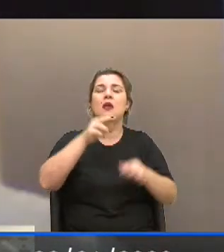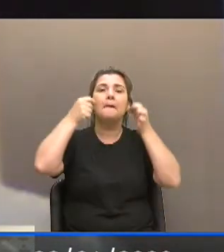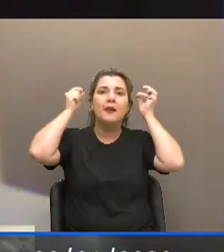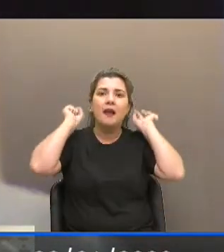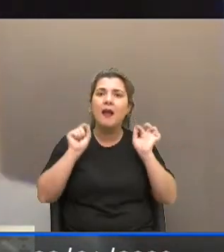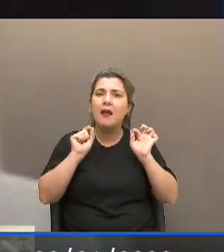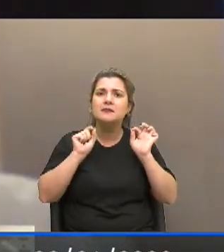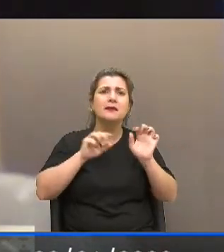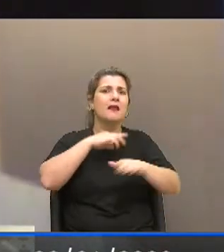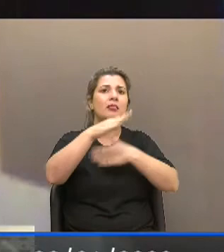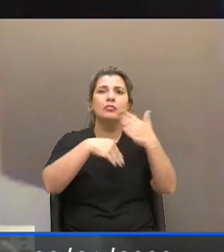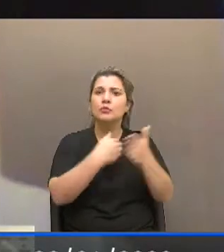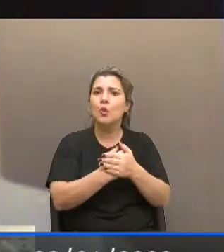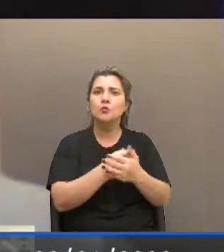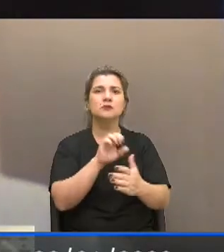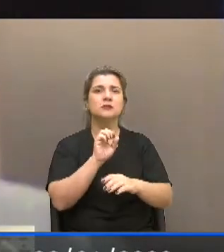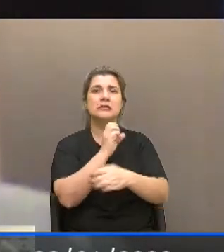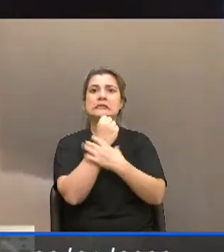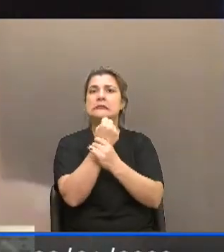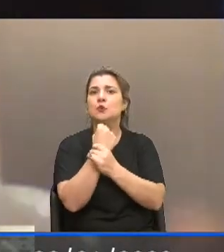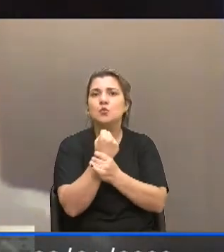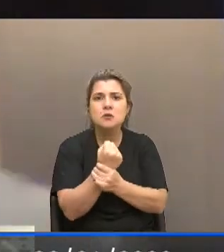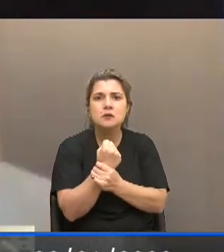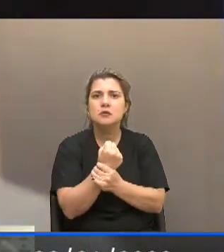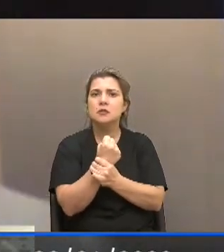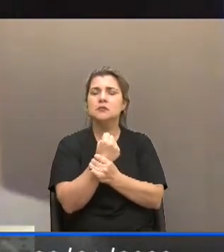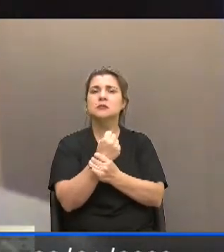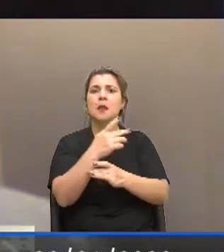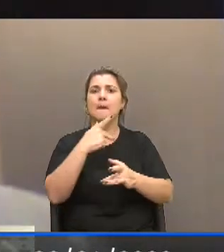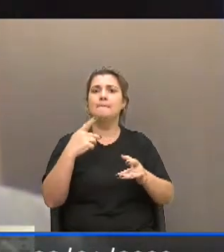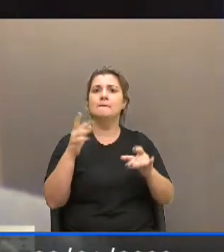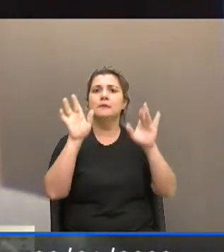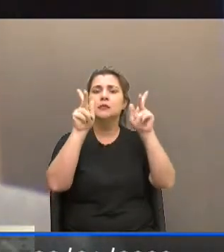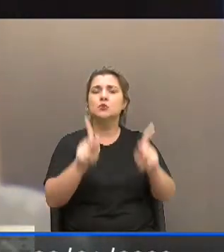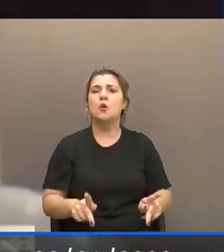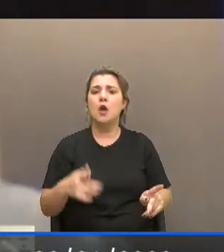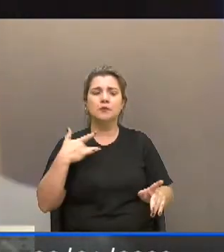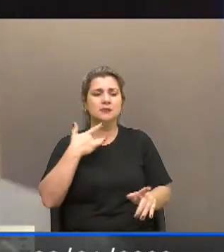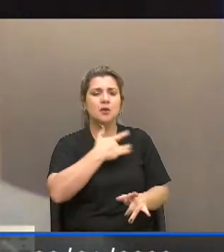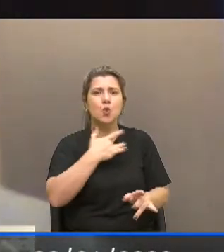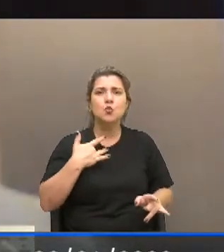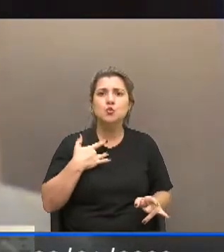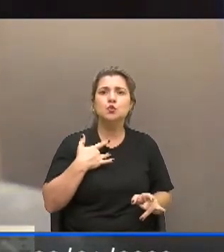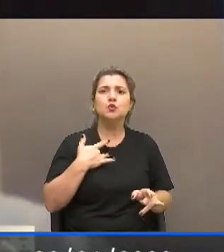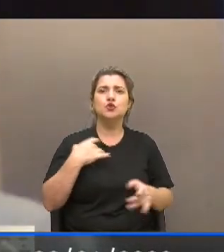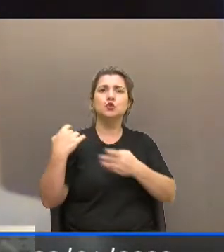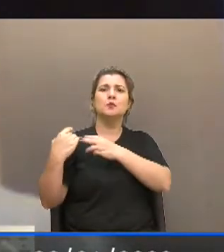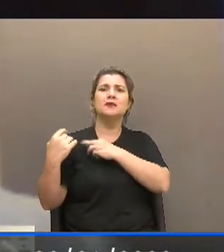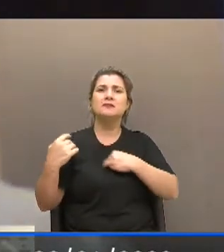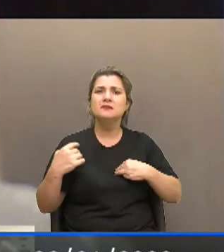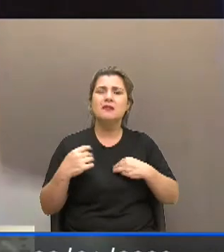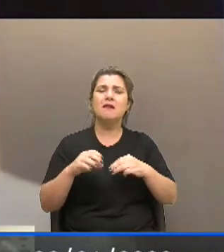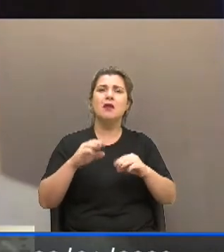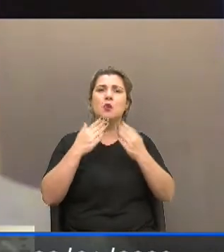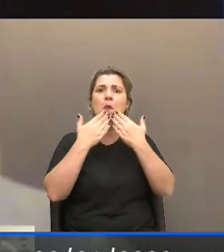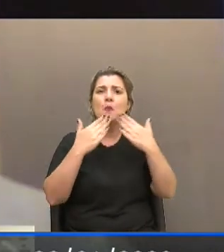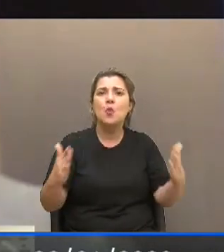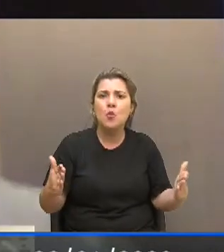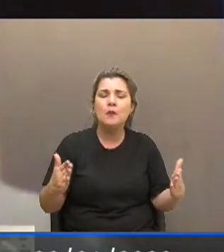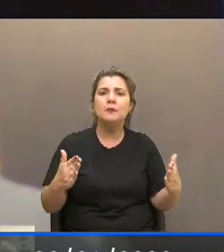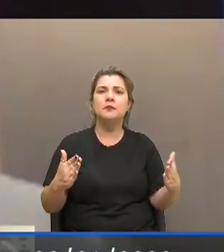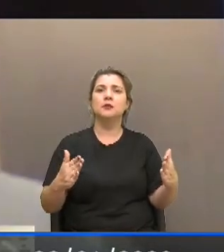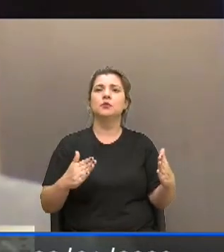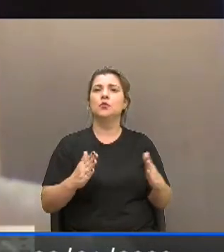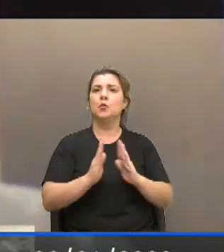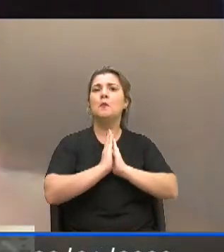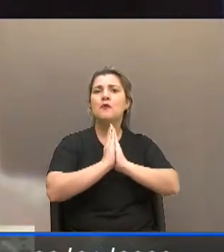Então, governador, pessoal da saúde, pessoal do Ministério Público, vocês que são fiscais, obriguem, pelo amor de Deus,